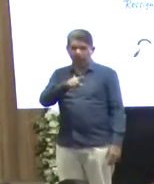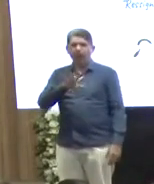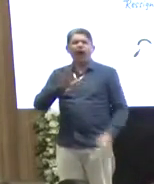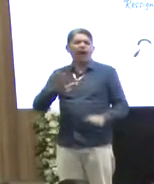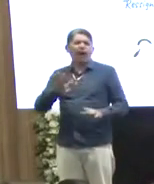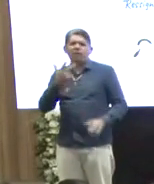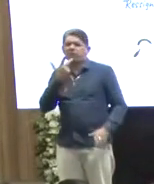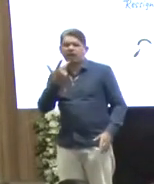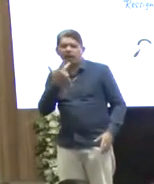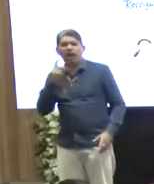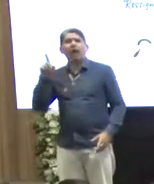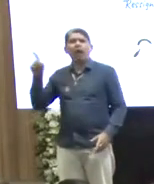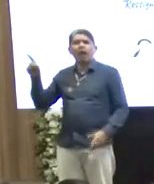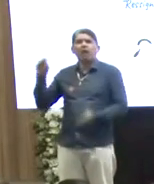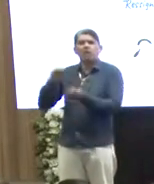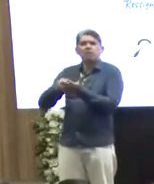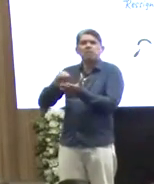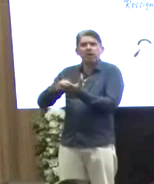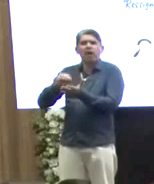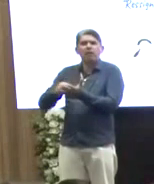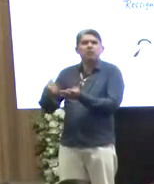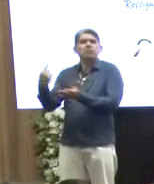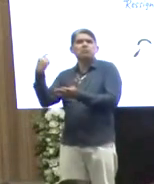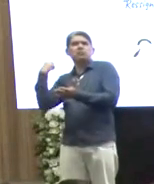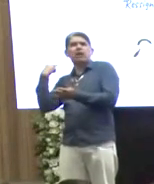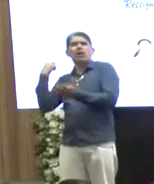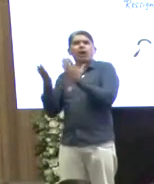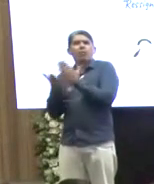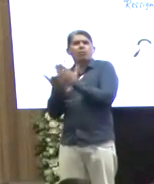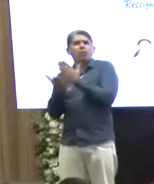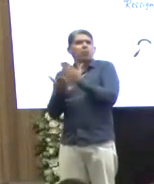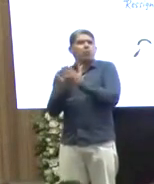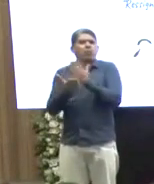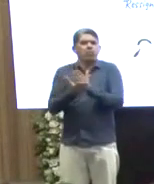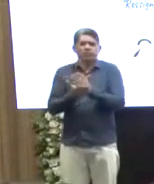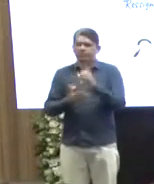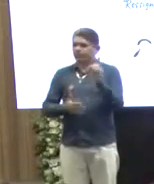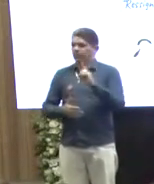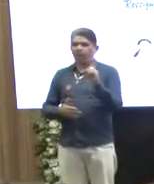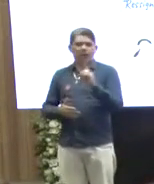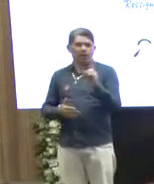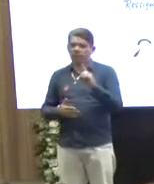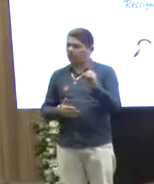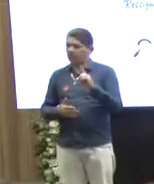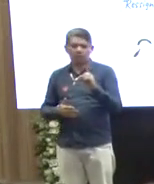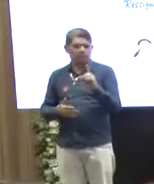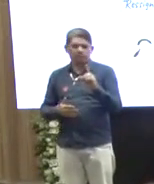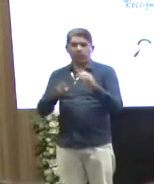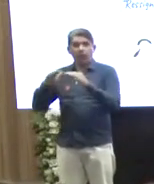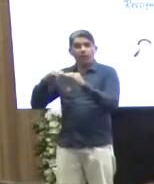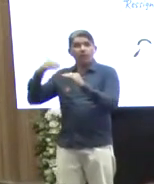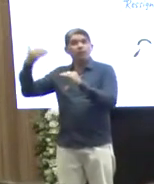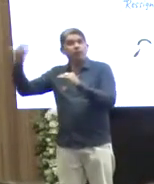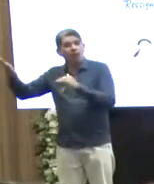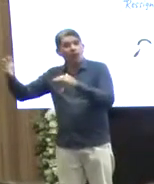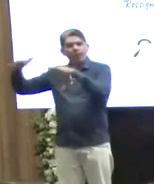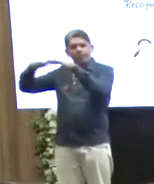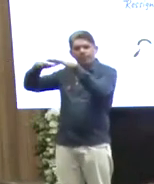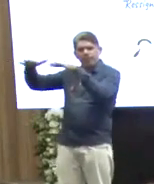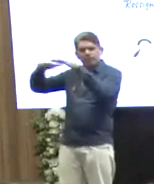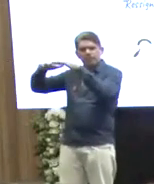ela existiu, foi extinta, agora voltou de novo. Ela não existe porque os políticos da educação, do Ministério,